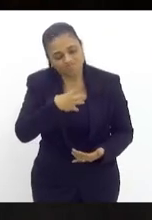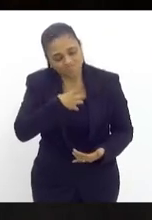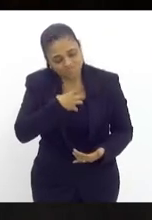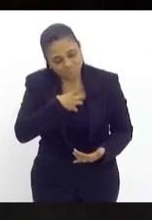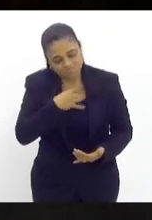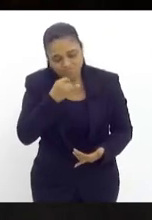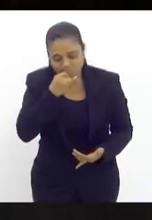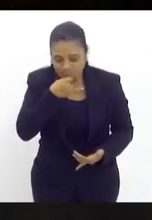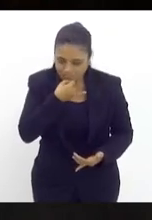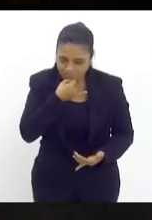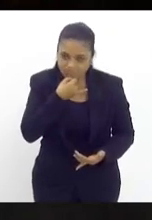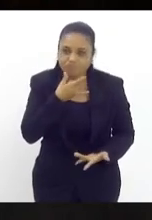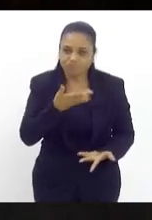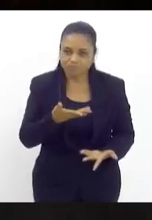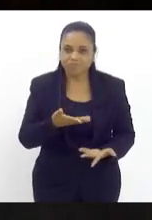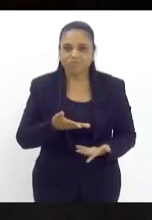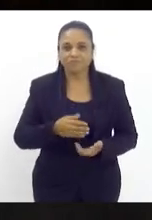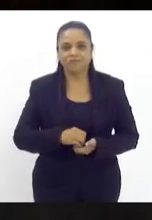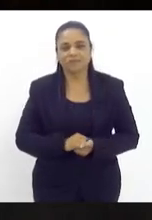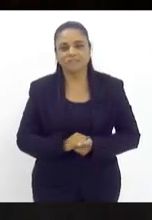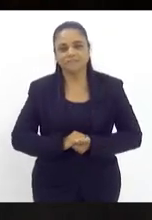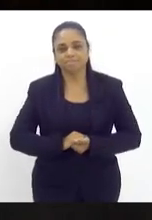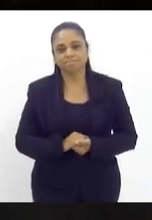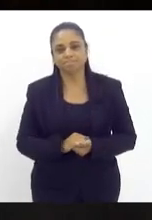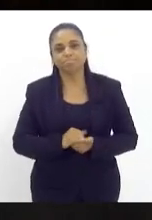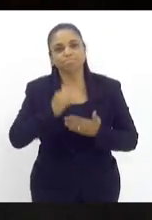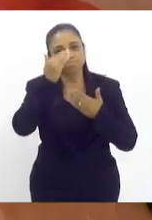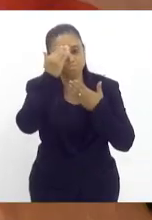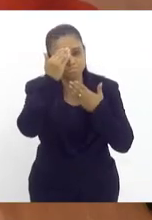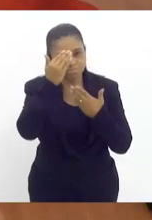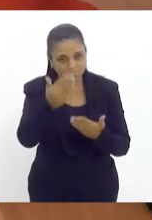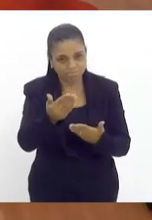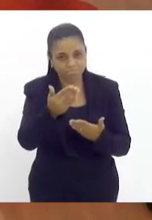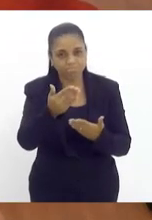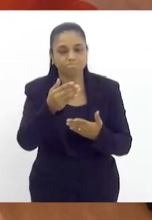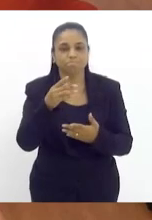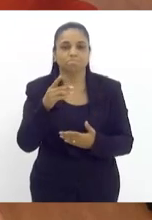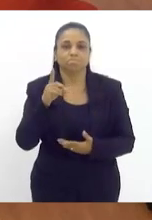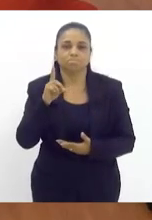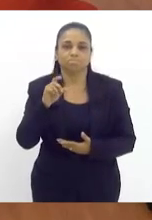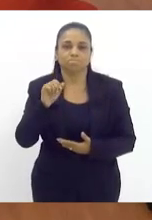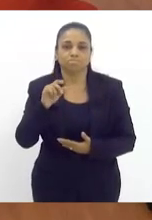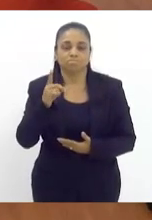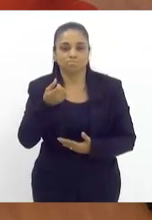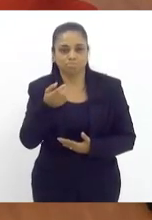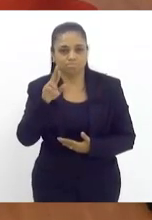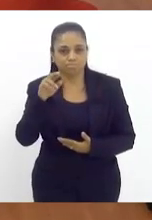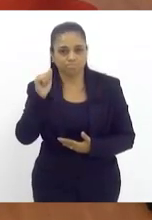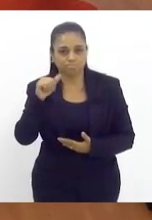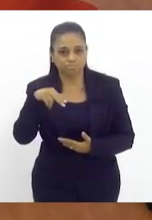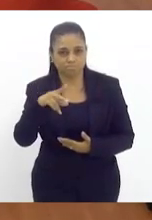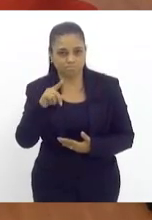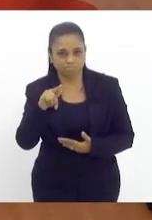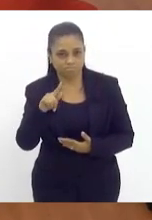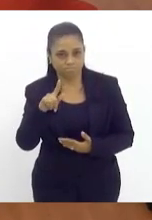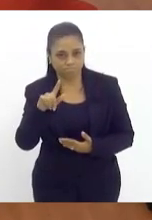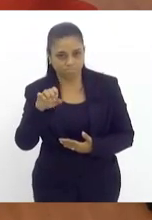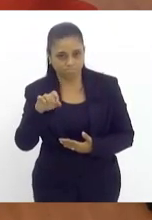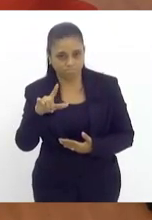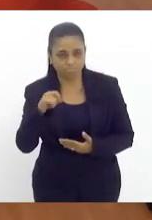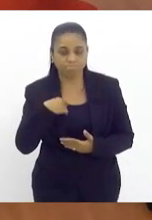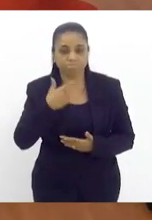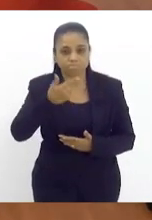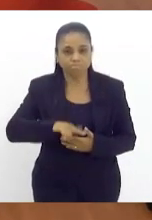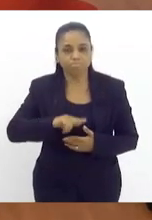mas eu não posso fazer nada. Muito obrigado, doutora Ângela. Chegou mais uma pergunta, para que nós passemos, então,